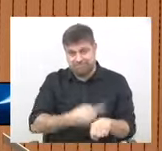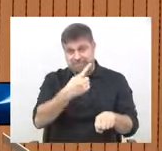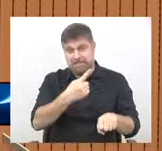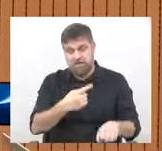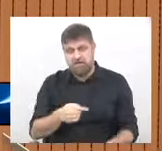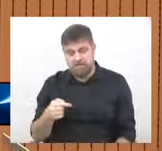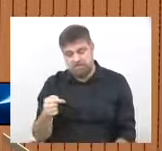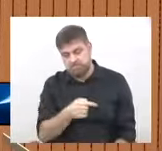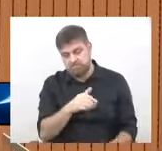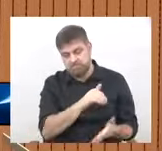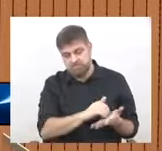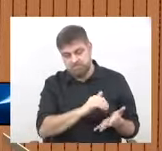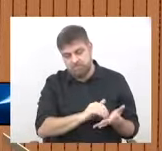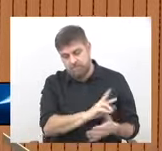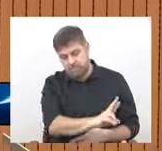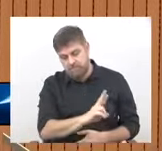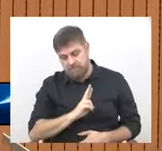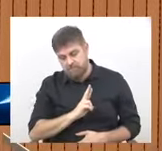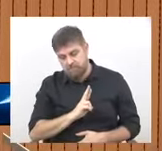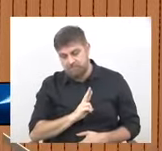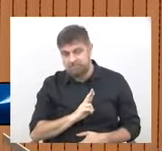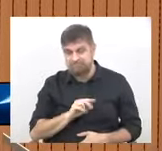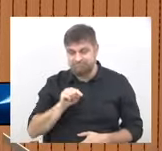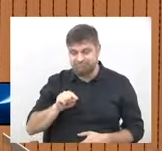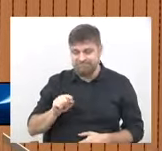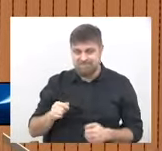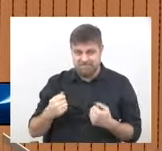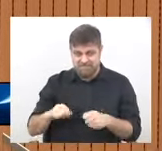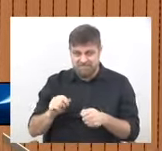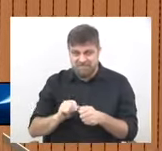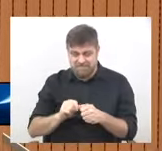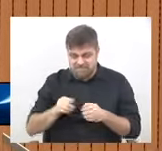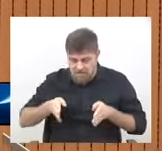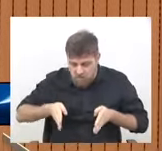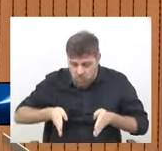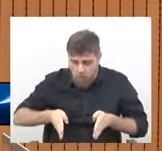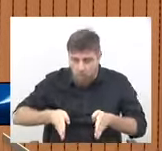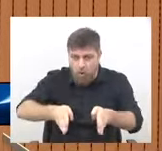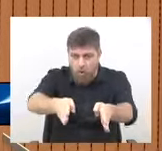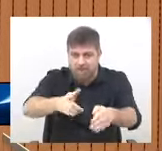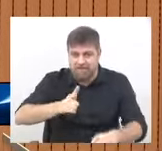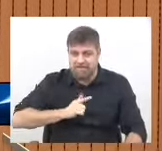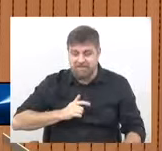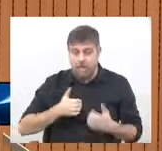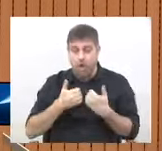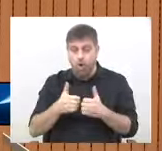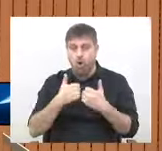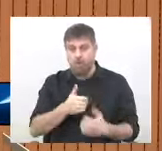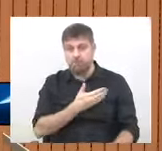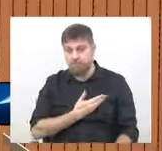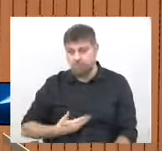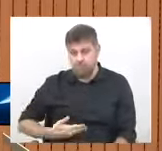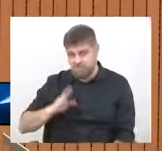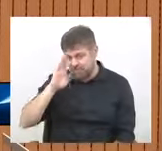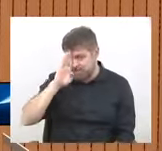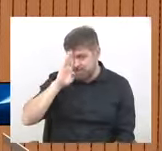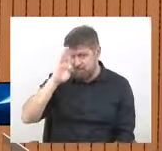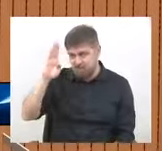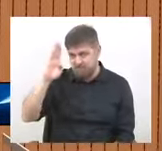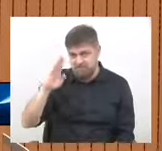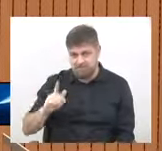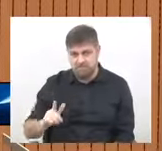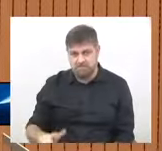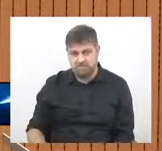ele falou que poderia inviabilizar o conceito do BRT, que é priorizar o transporte coletivo